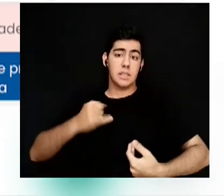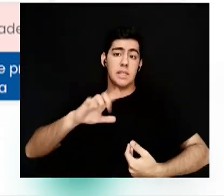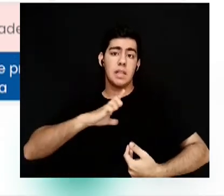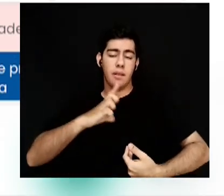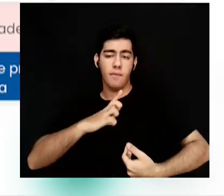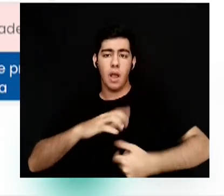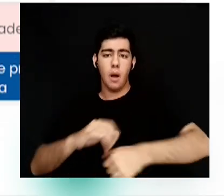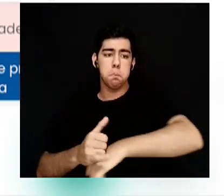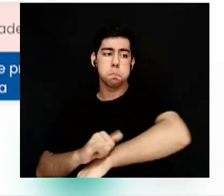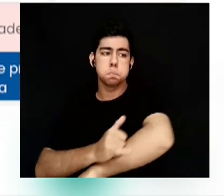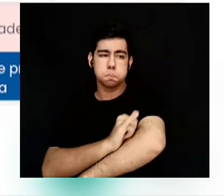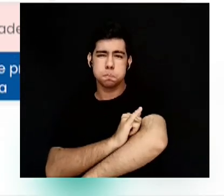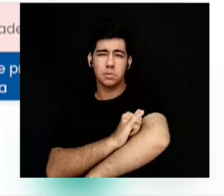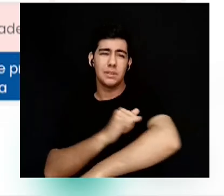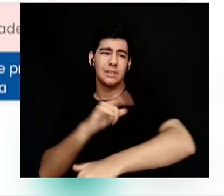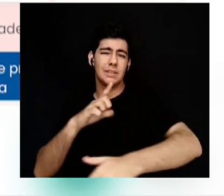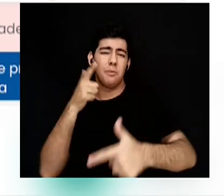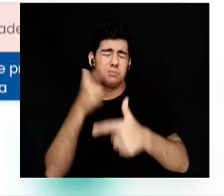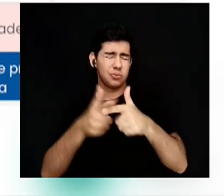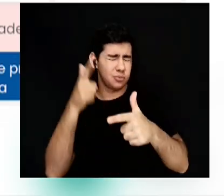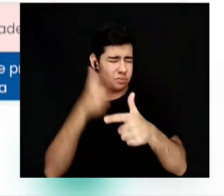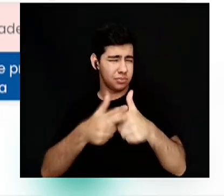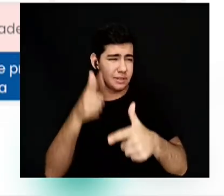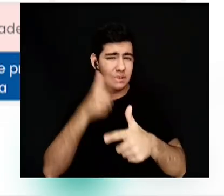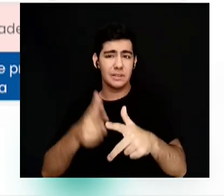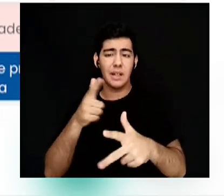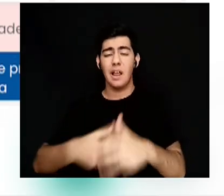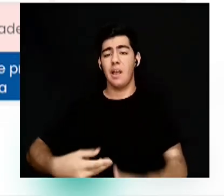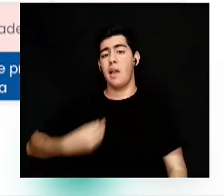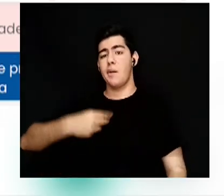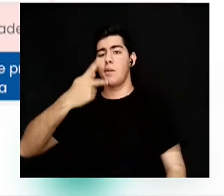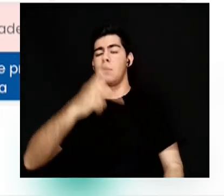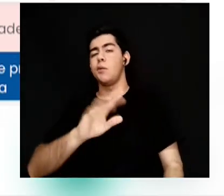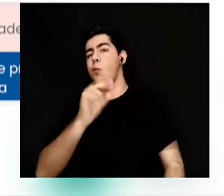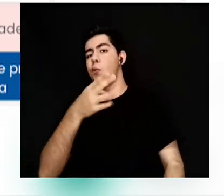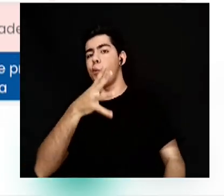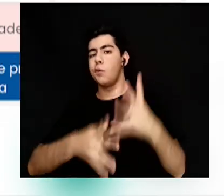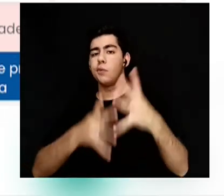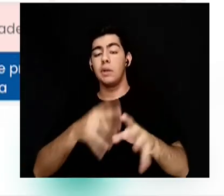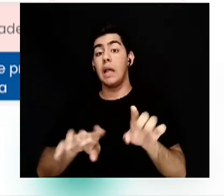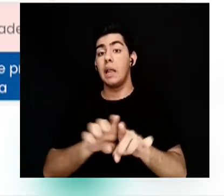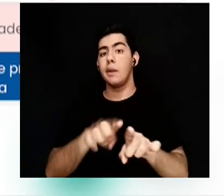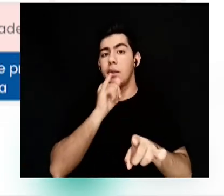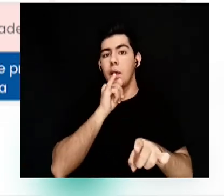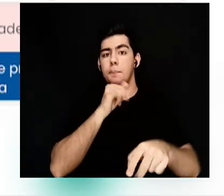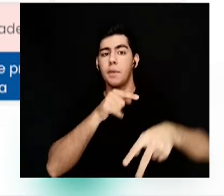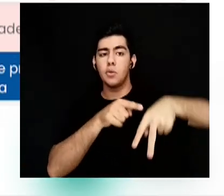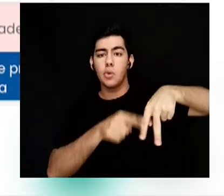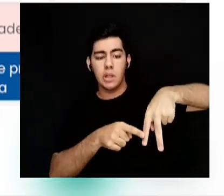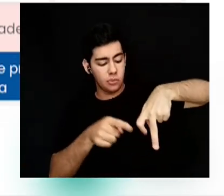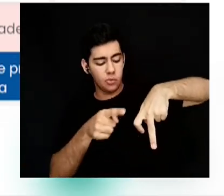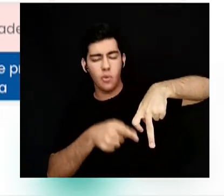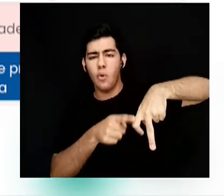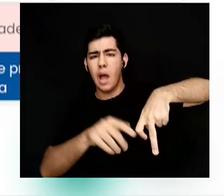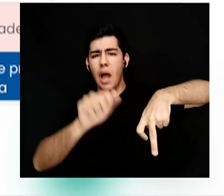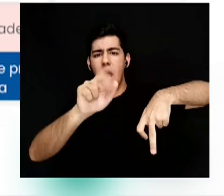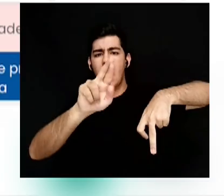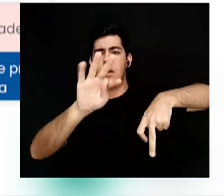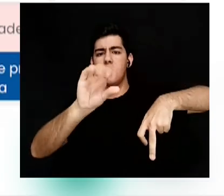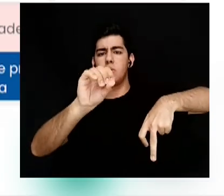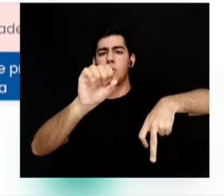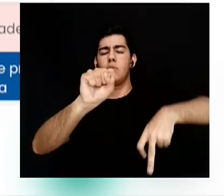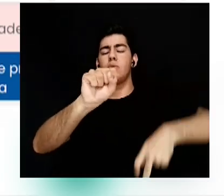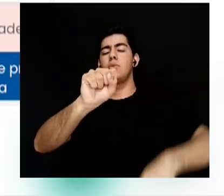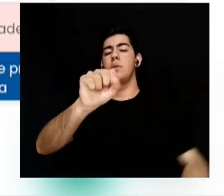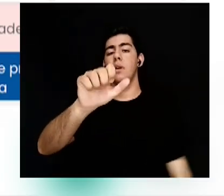vida dele. Como, por exemplo, até artrose nos joelhos, essa pessoa, coitada, tá impactando na qualidade de vida. Então, sim,